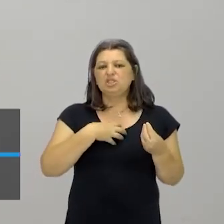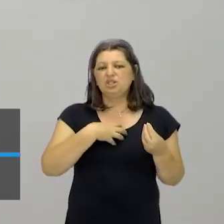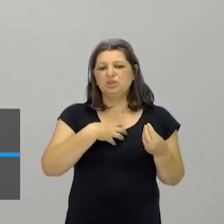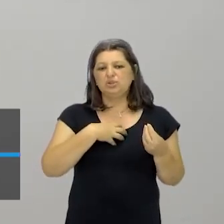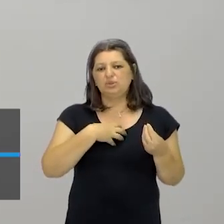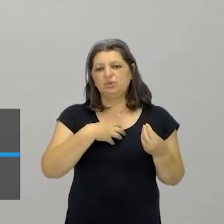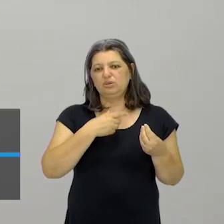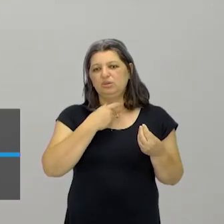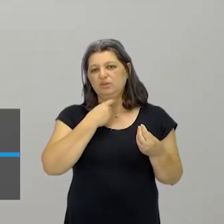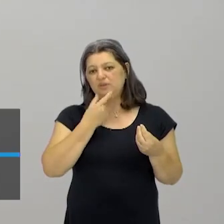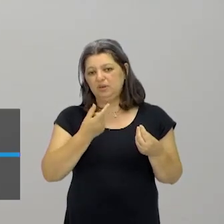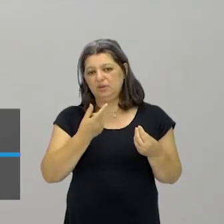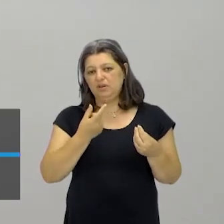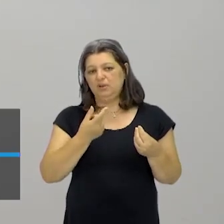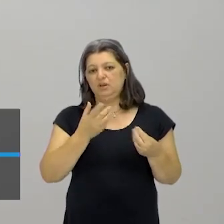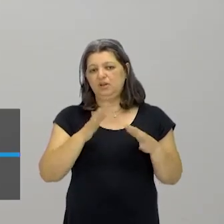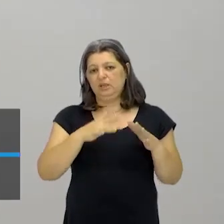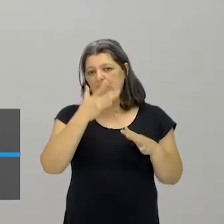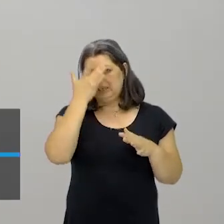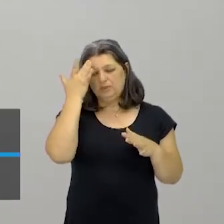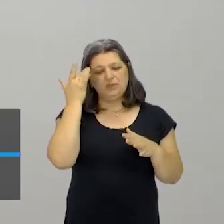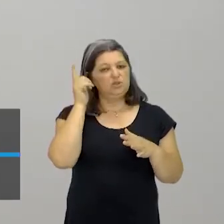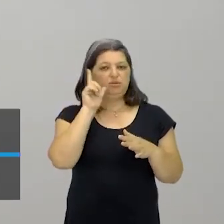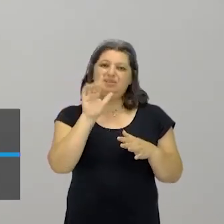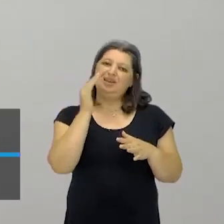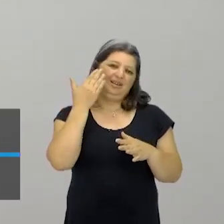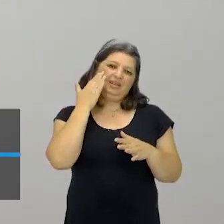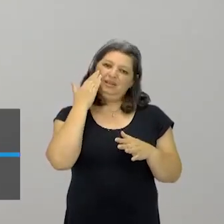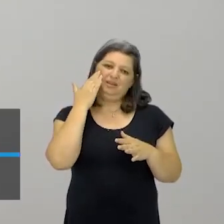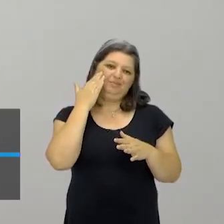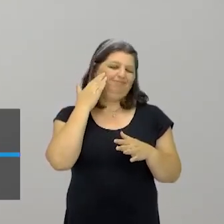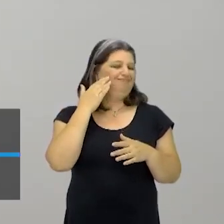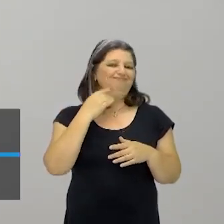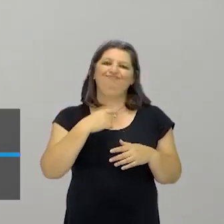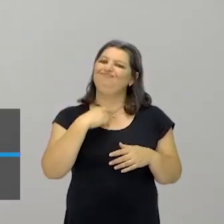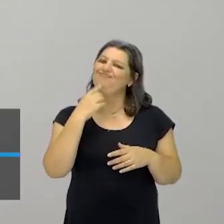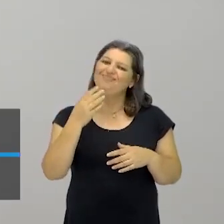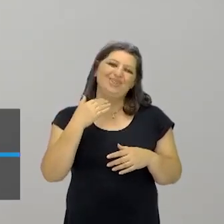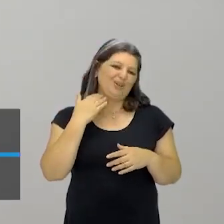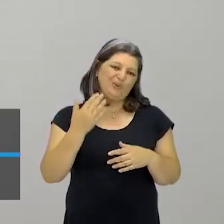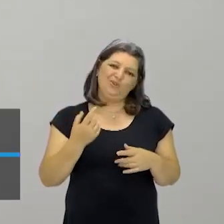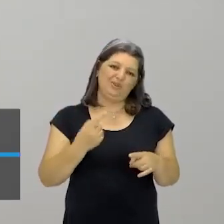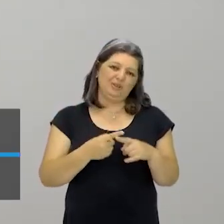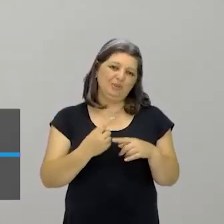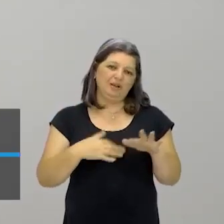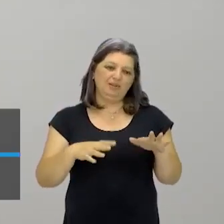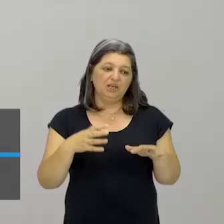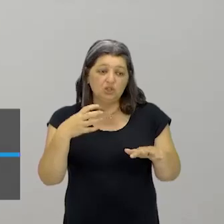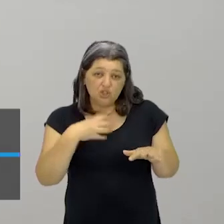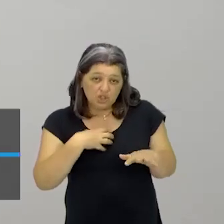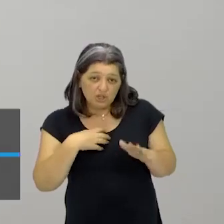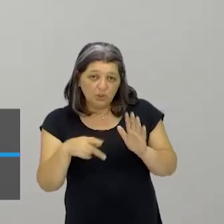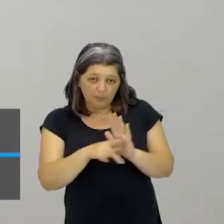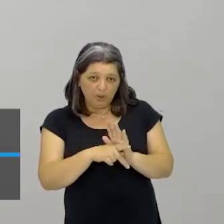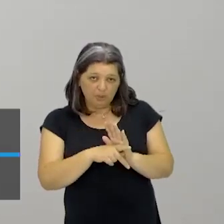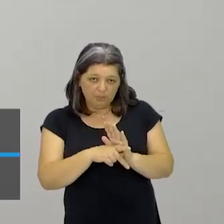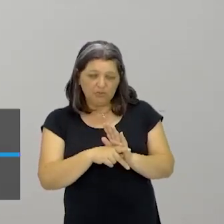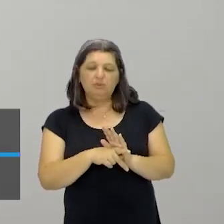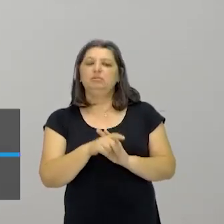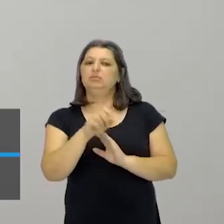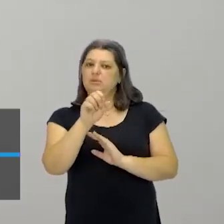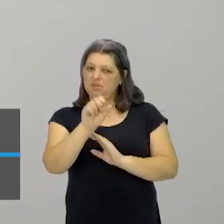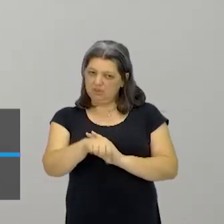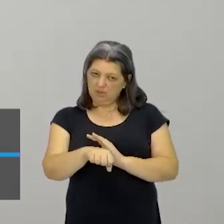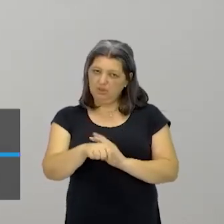forma que as pessoas não consigam te entender. Aí não adianta. Não adianta falar que é o meu sotaque que não deixa falar direito. Não. Deixa sim.